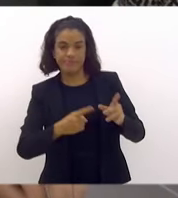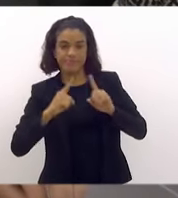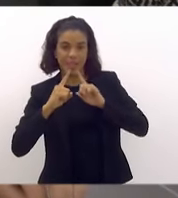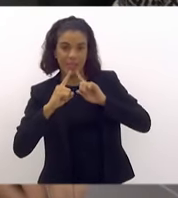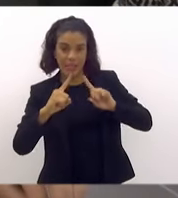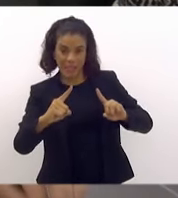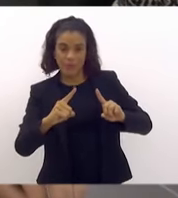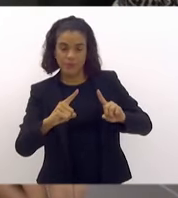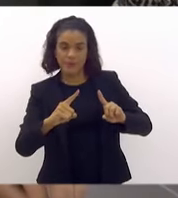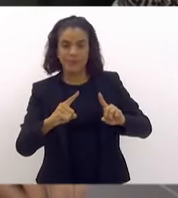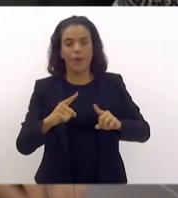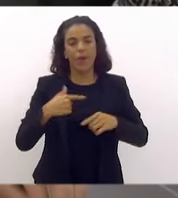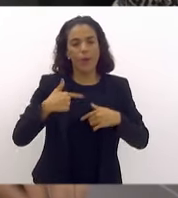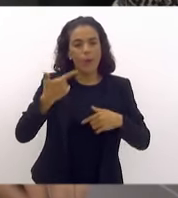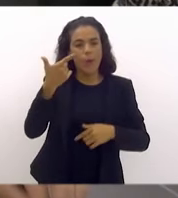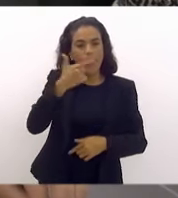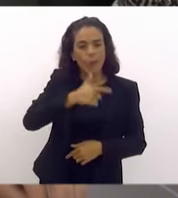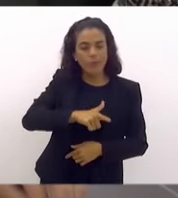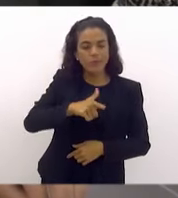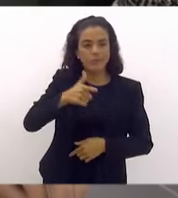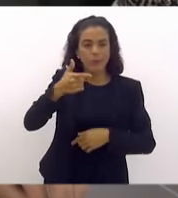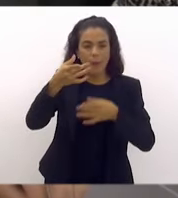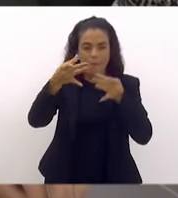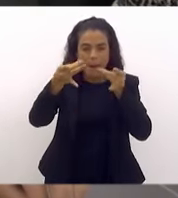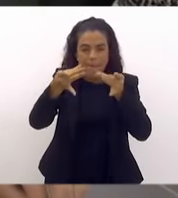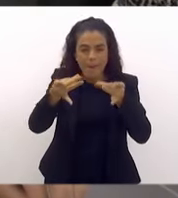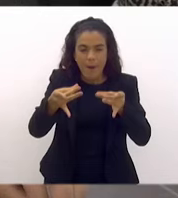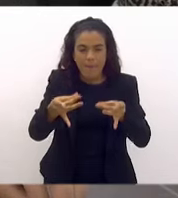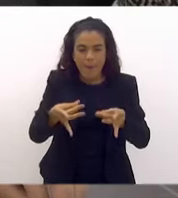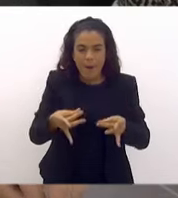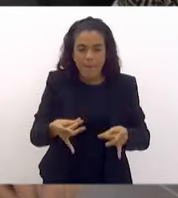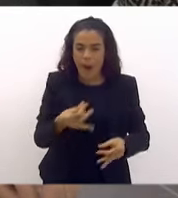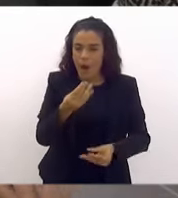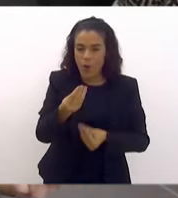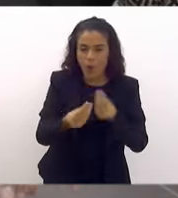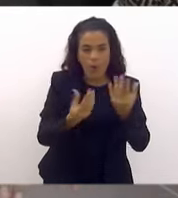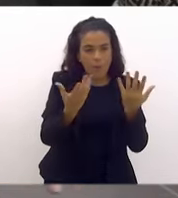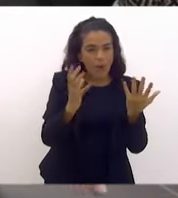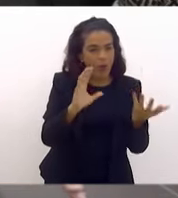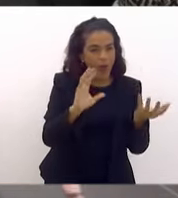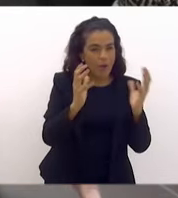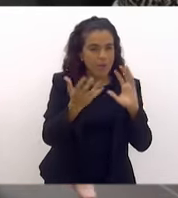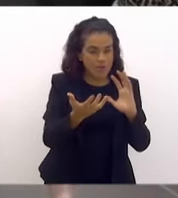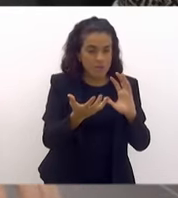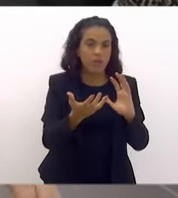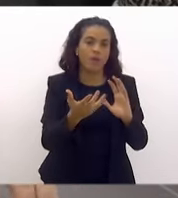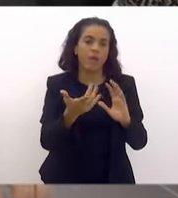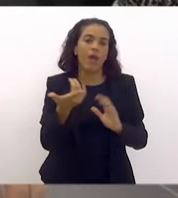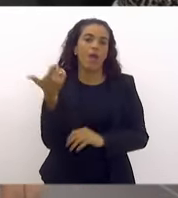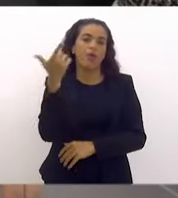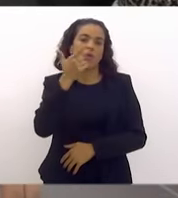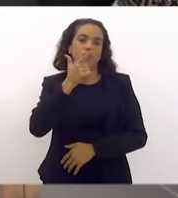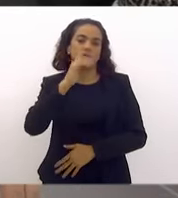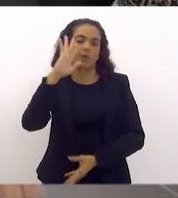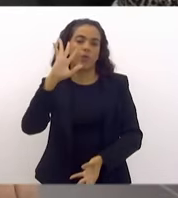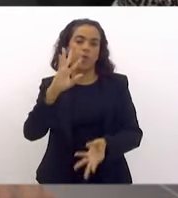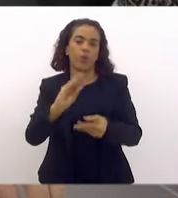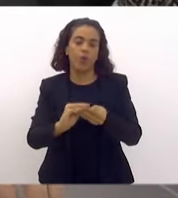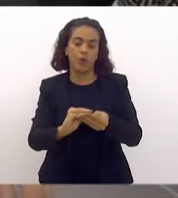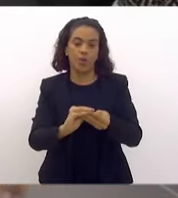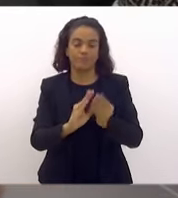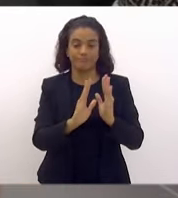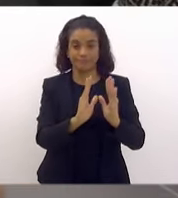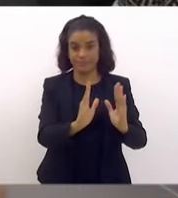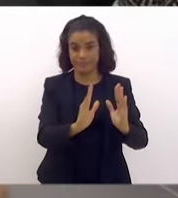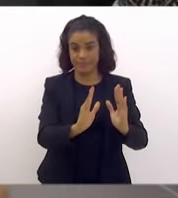quando a gente consegue apurar Quem foi o autor do fato as circunstâncias do ocorrido enfim e há uma conclusão do inquérito policial nesse